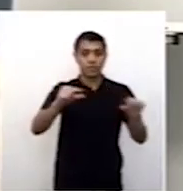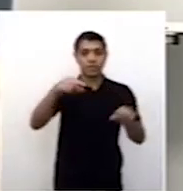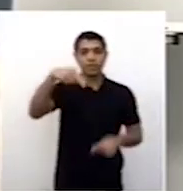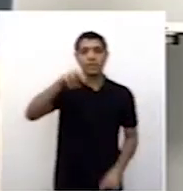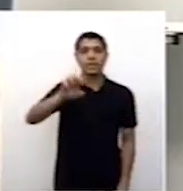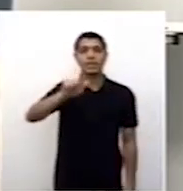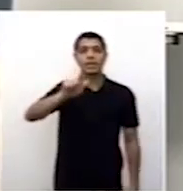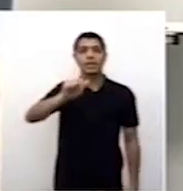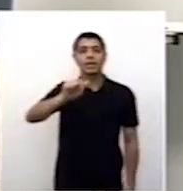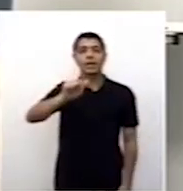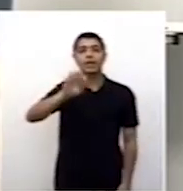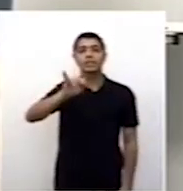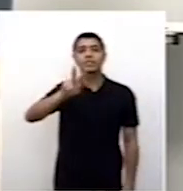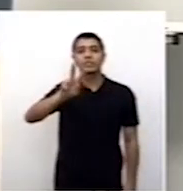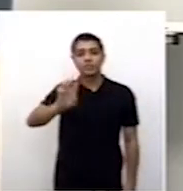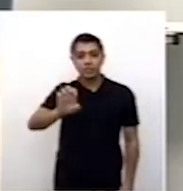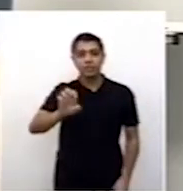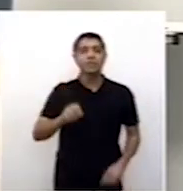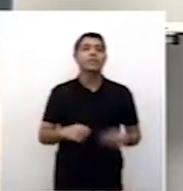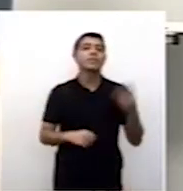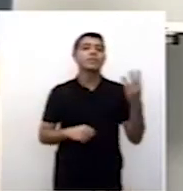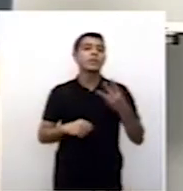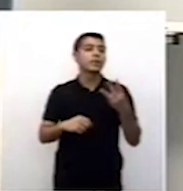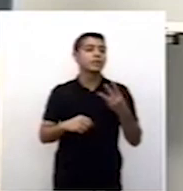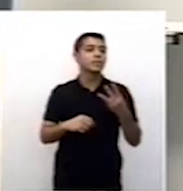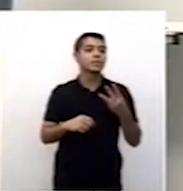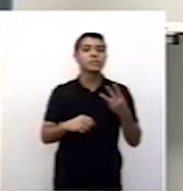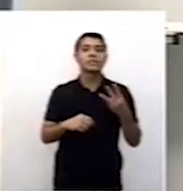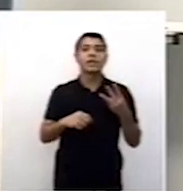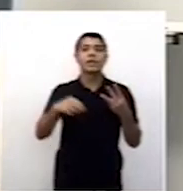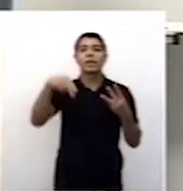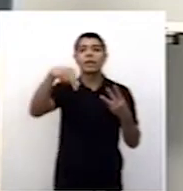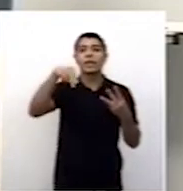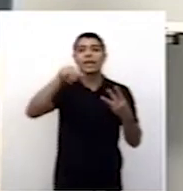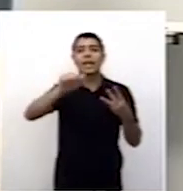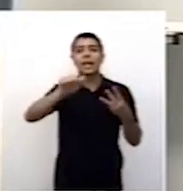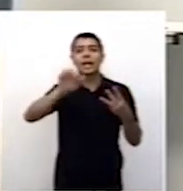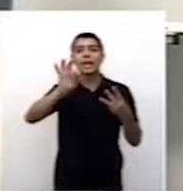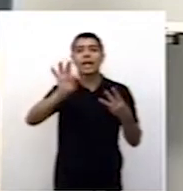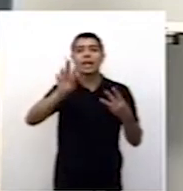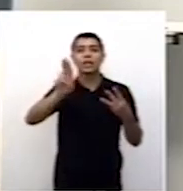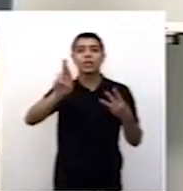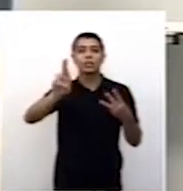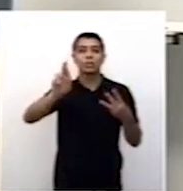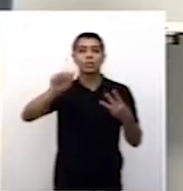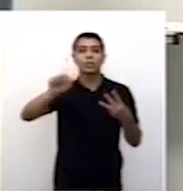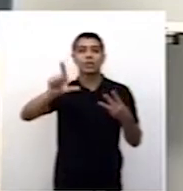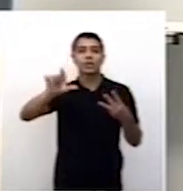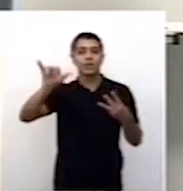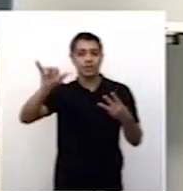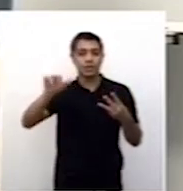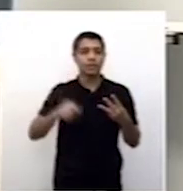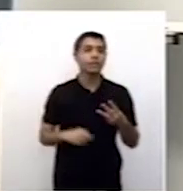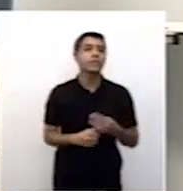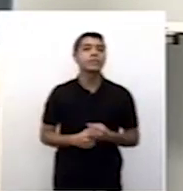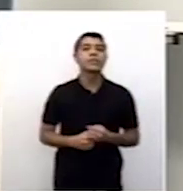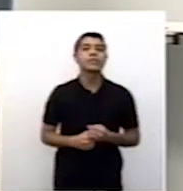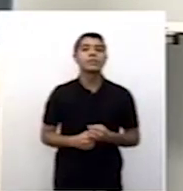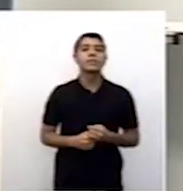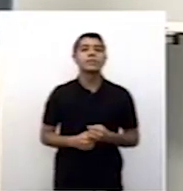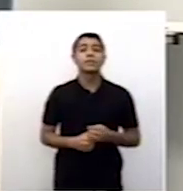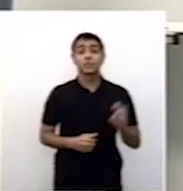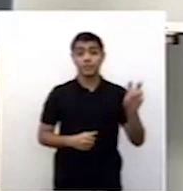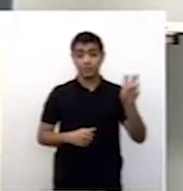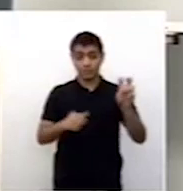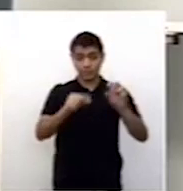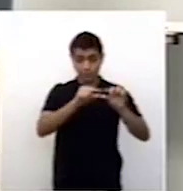and people. 3, naturally and human activity. 4, pollutants. Line